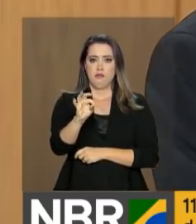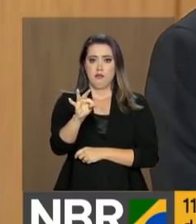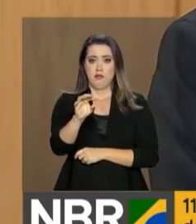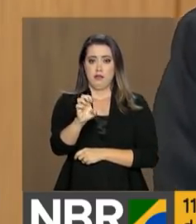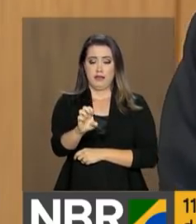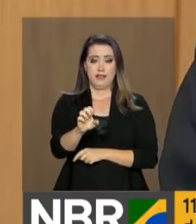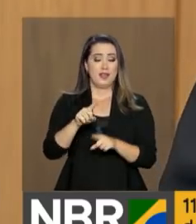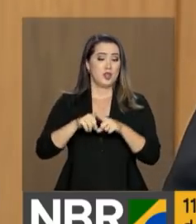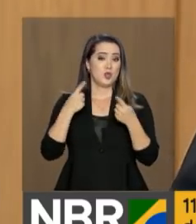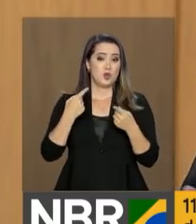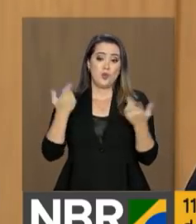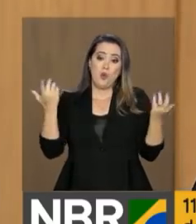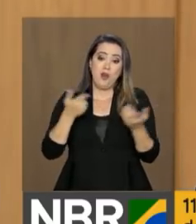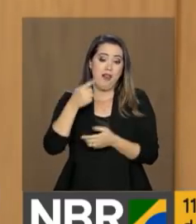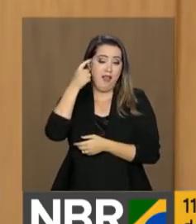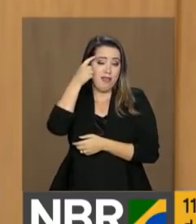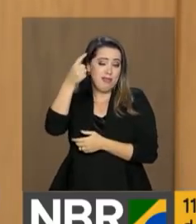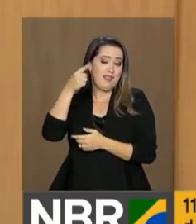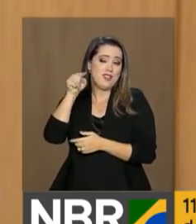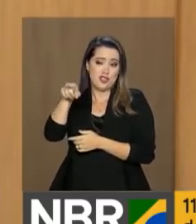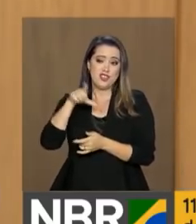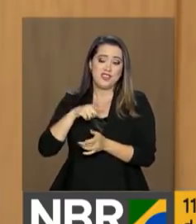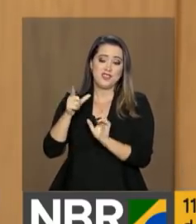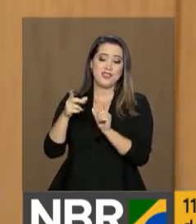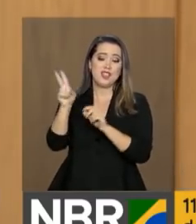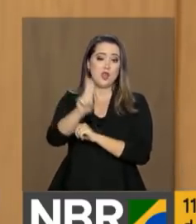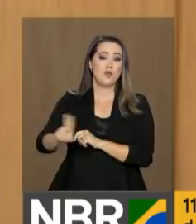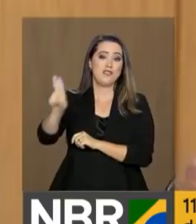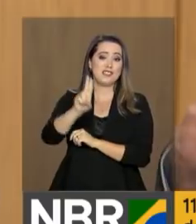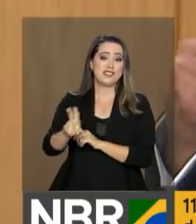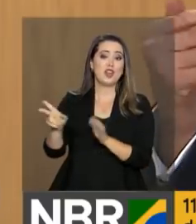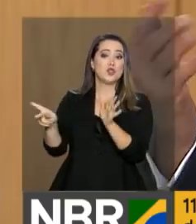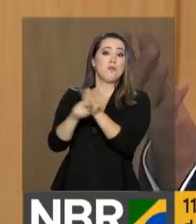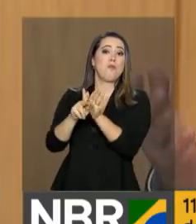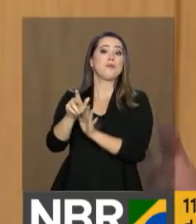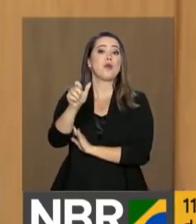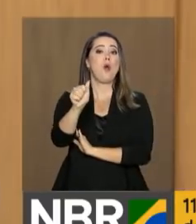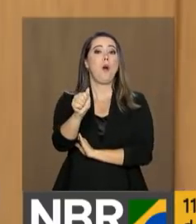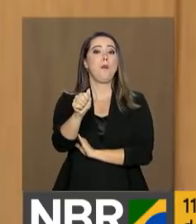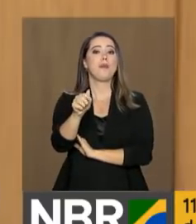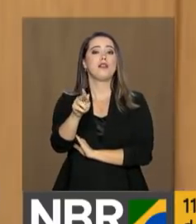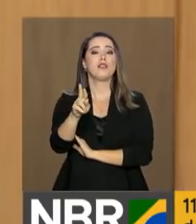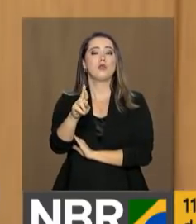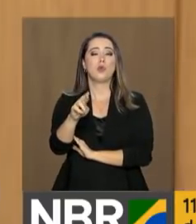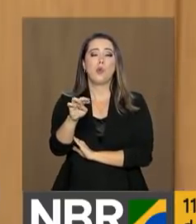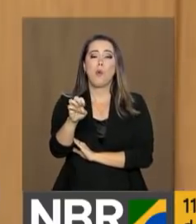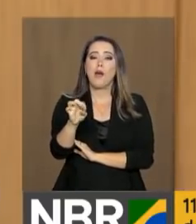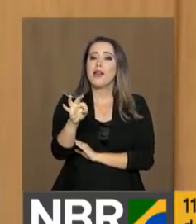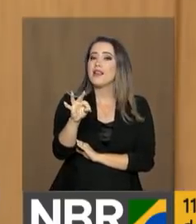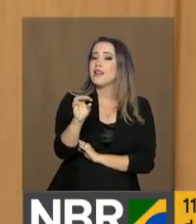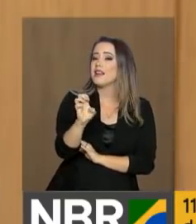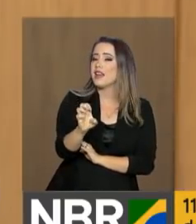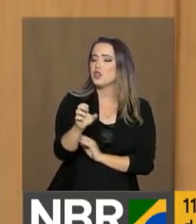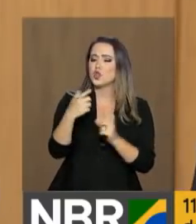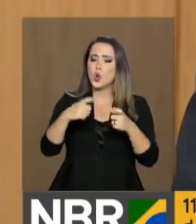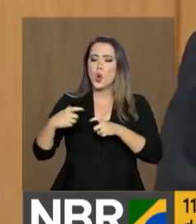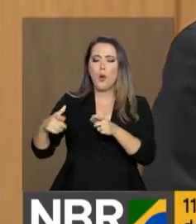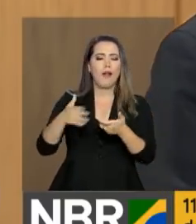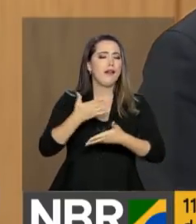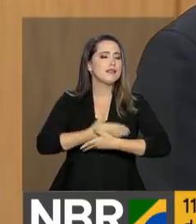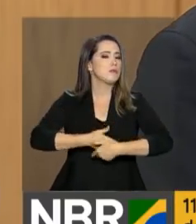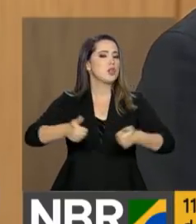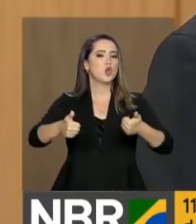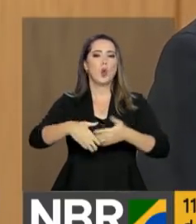porque intelectualmente lá estará a universidade do agreste abrir campos os mais variados para aqueles que queiram aprimorar